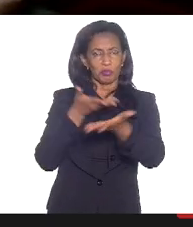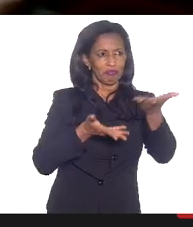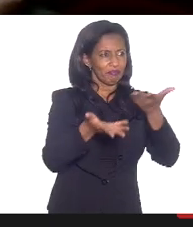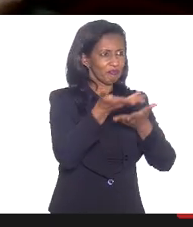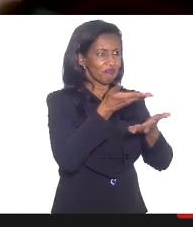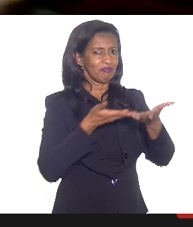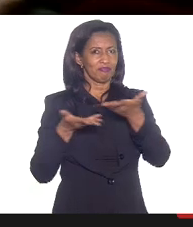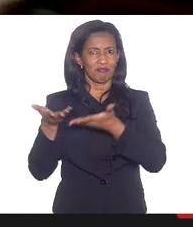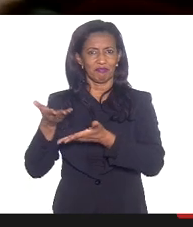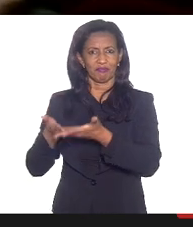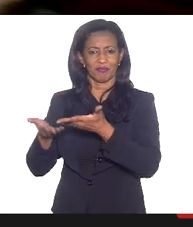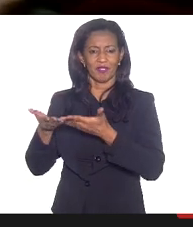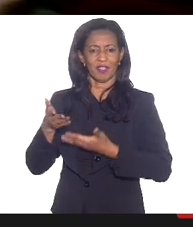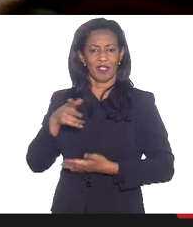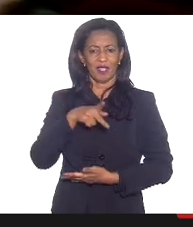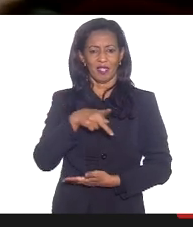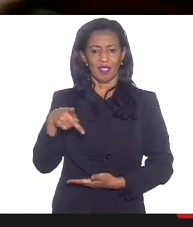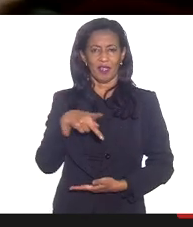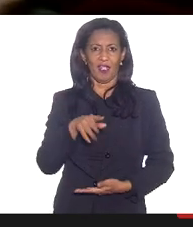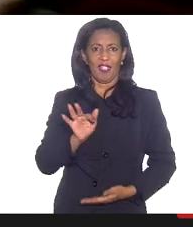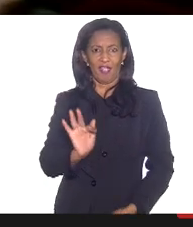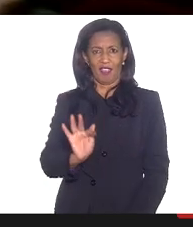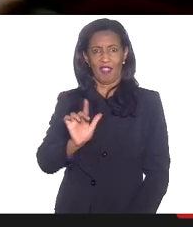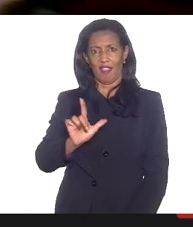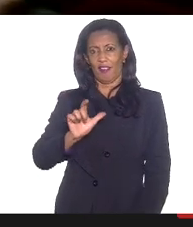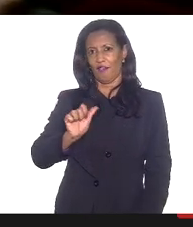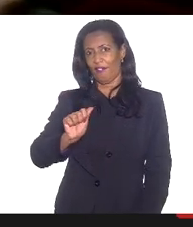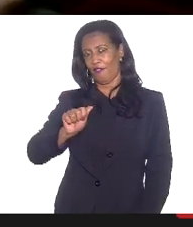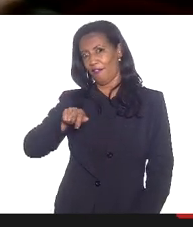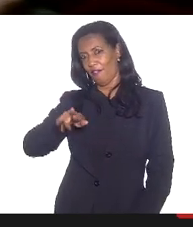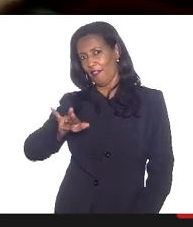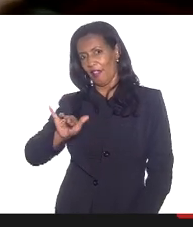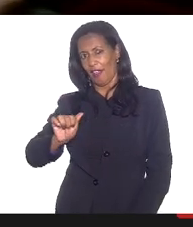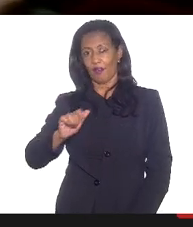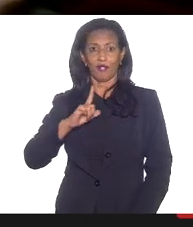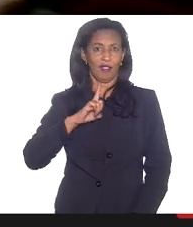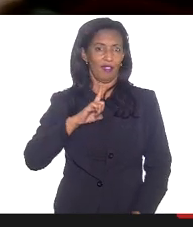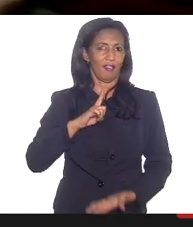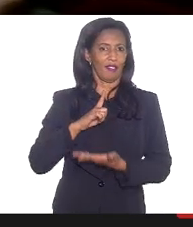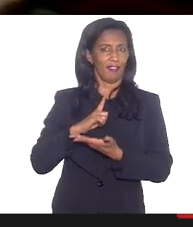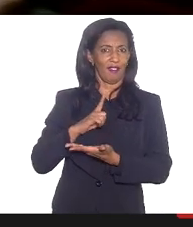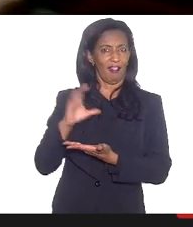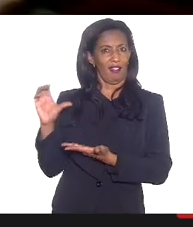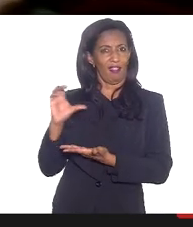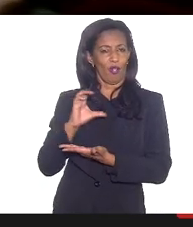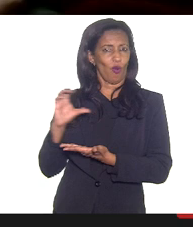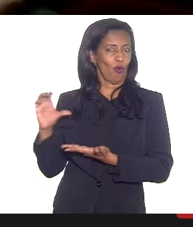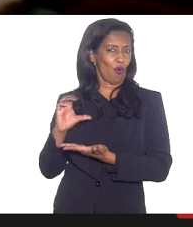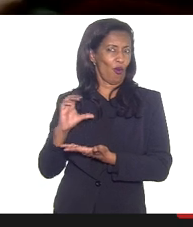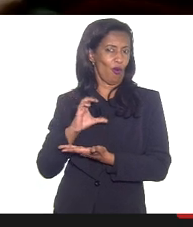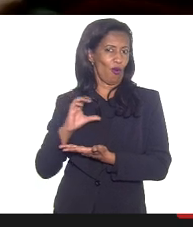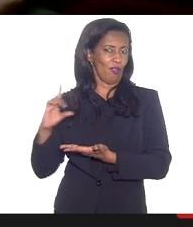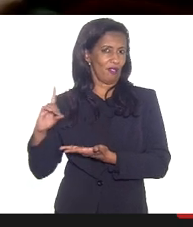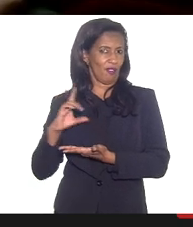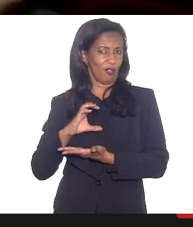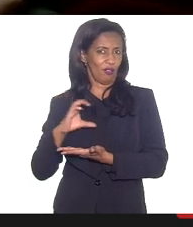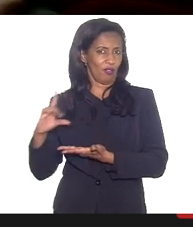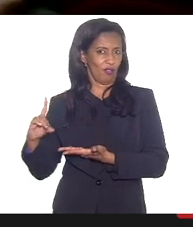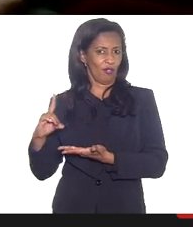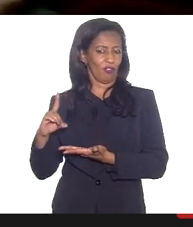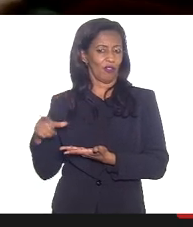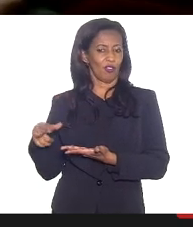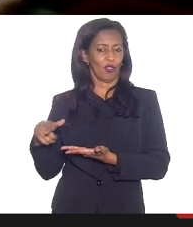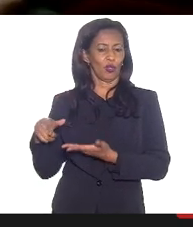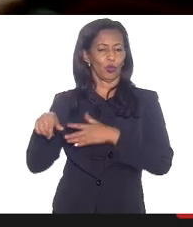né? A professora Flávia, que tem feito, ela é a coordenadora do nosso